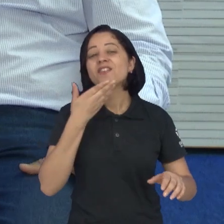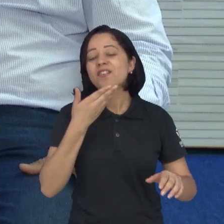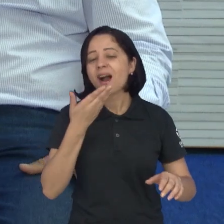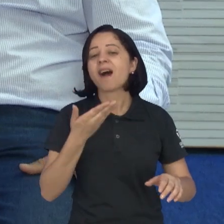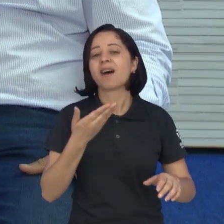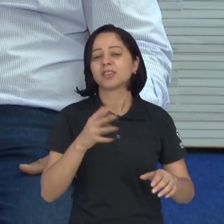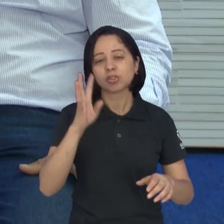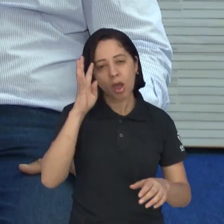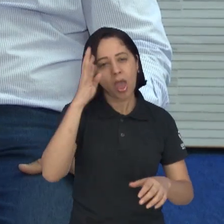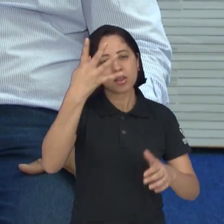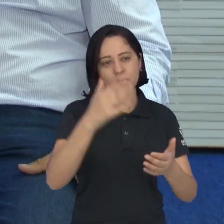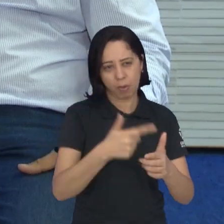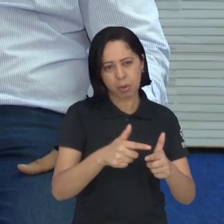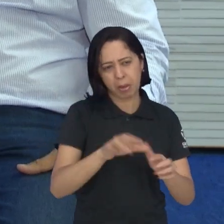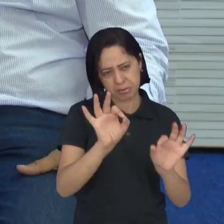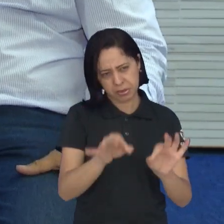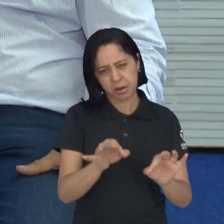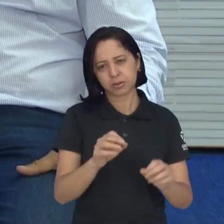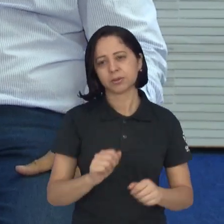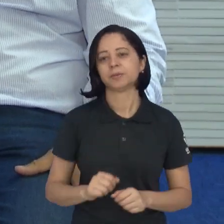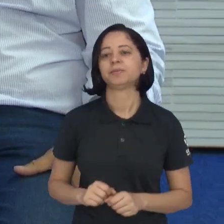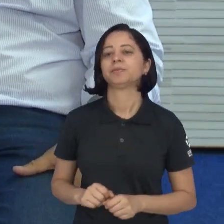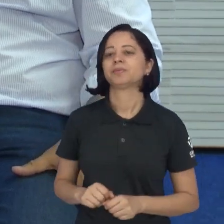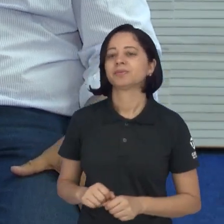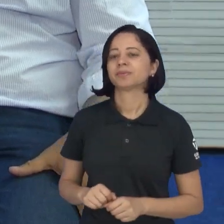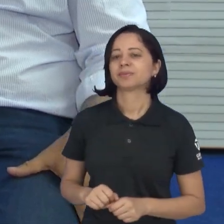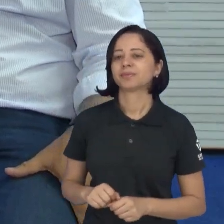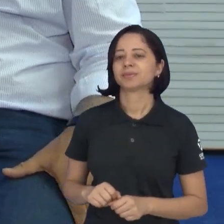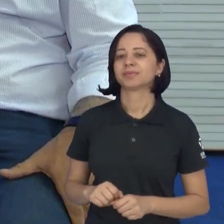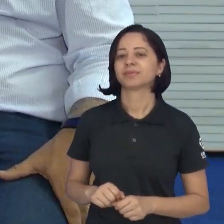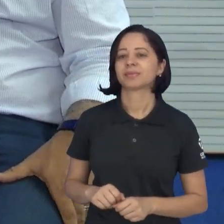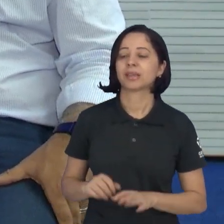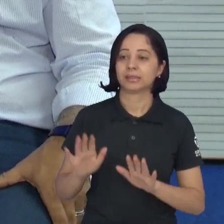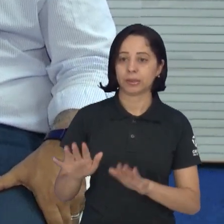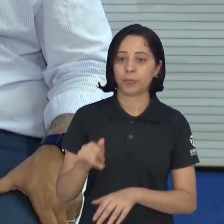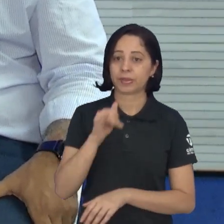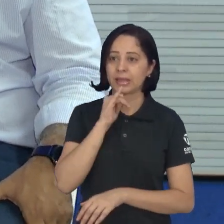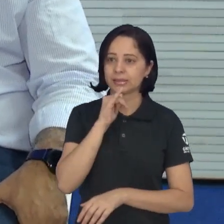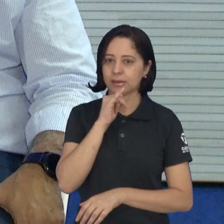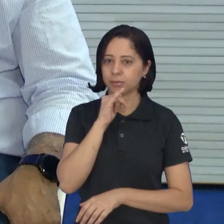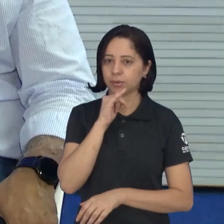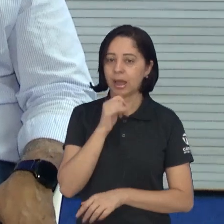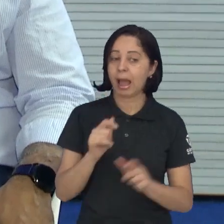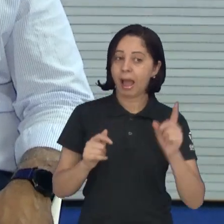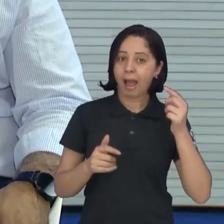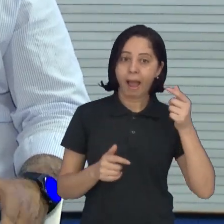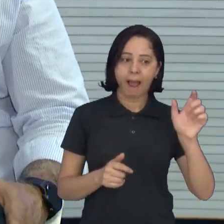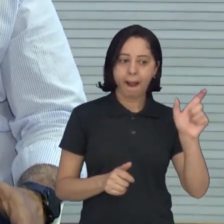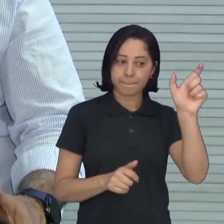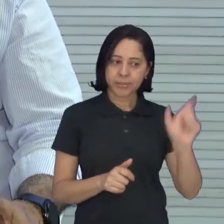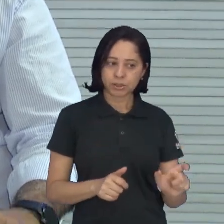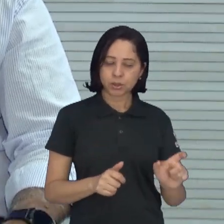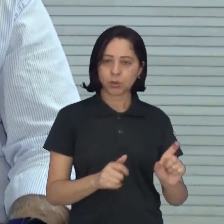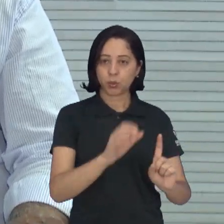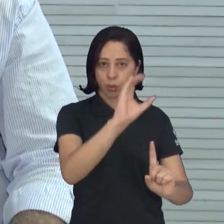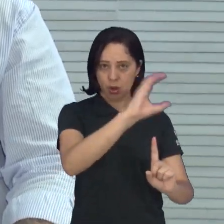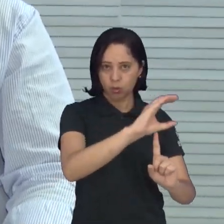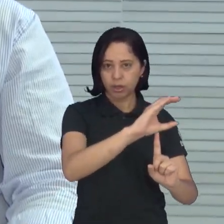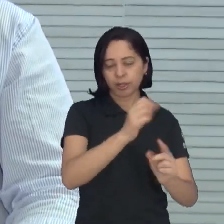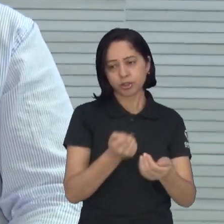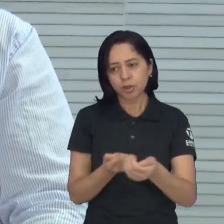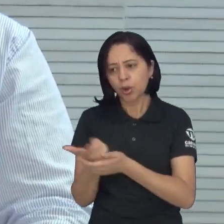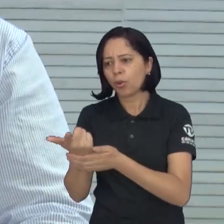né, para resolver algum problema. Sim, se a gente pensar no pós-venda, né, em que defeitos acontecem, problemas